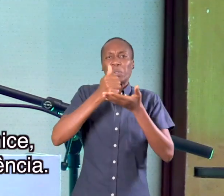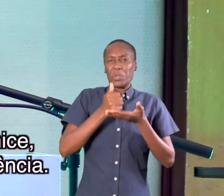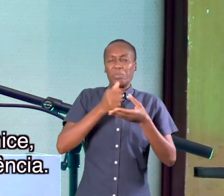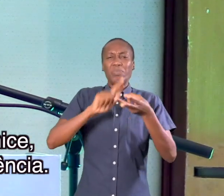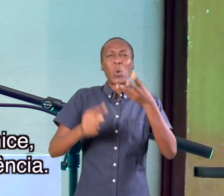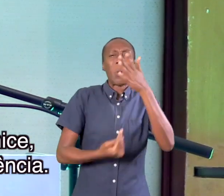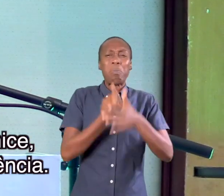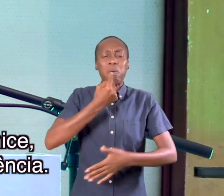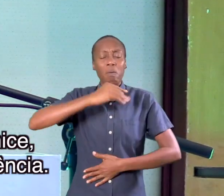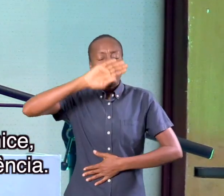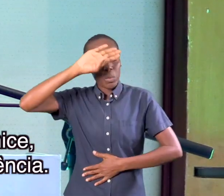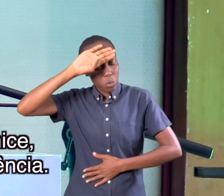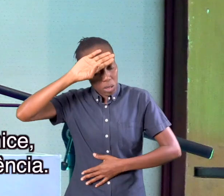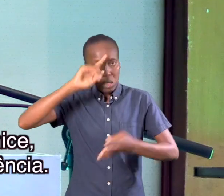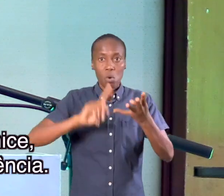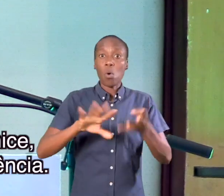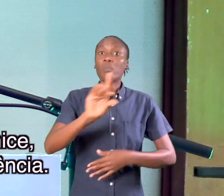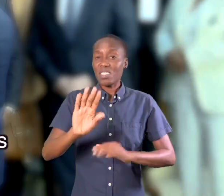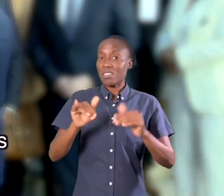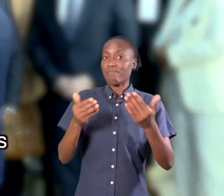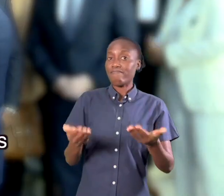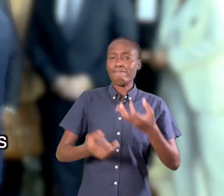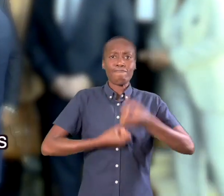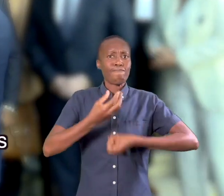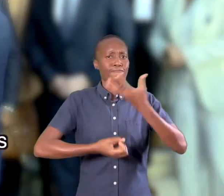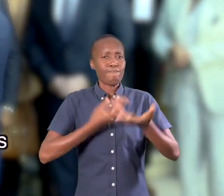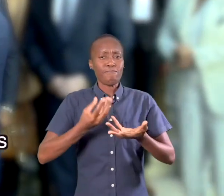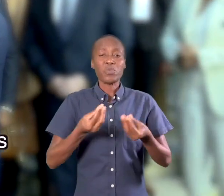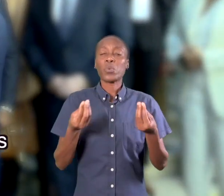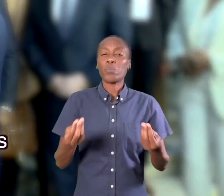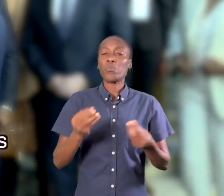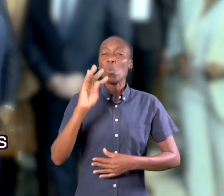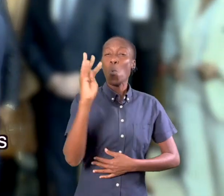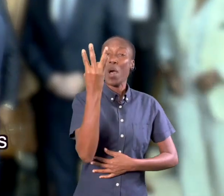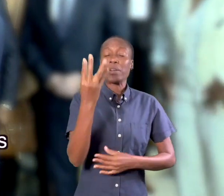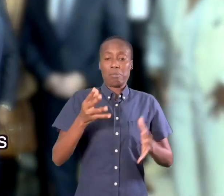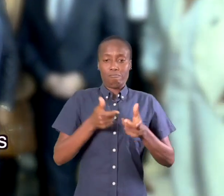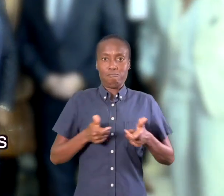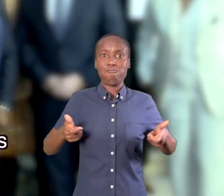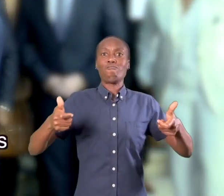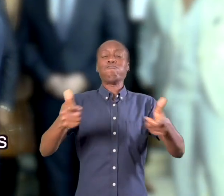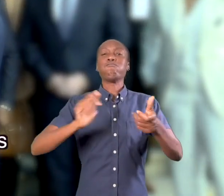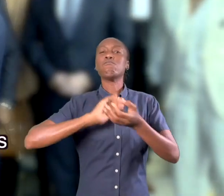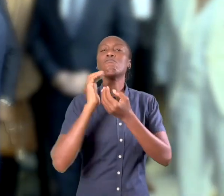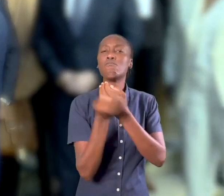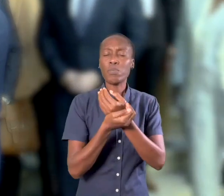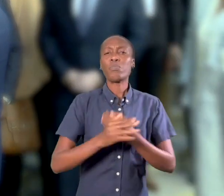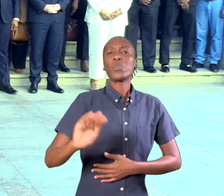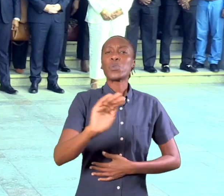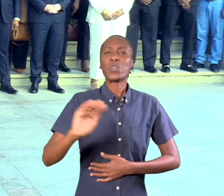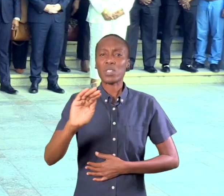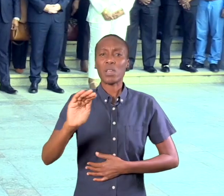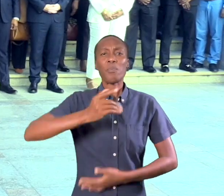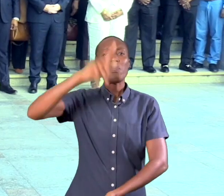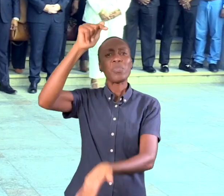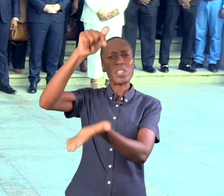doença, deficiência. Estas declarações foram preferidas na 4ª Conferência Nacional sobre